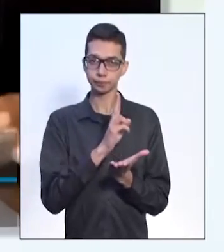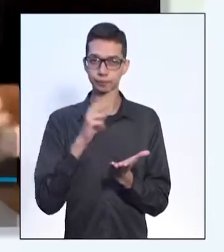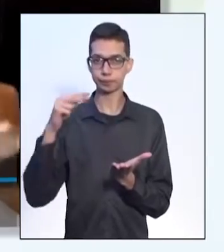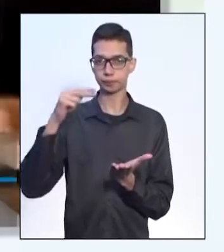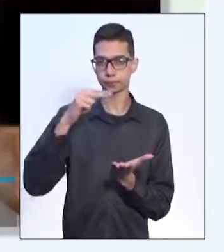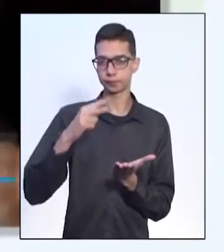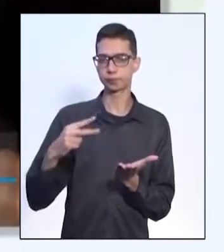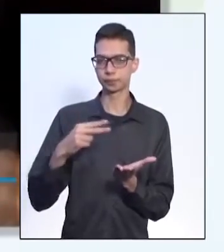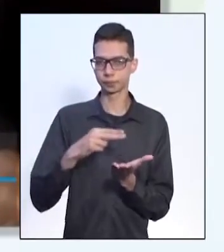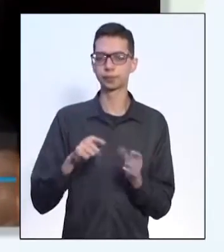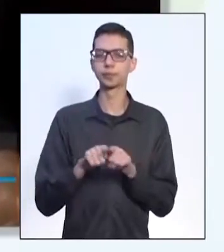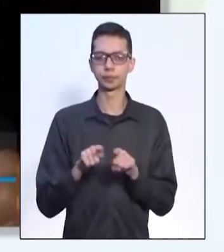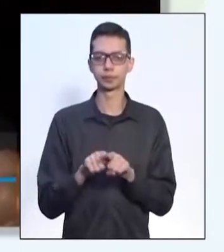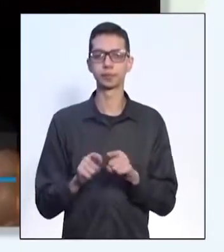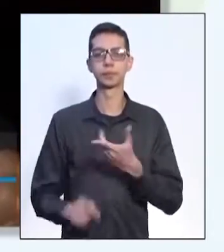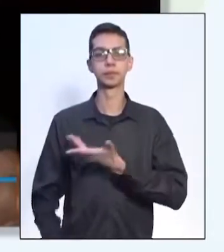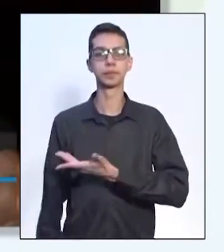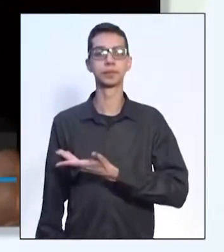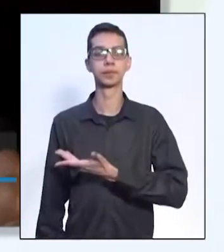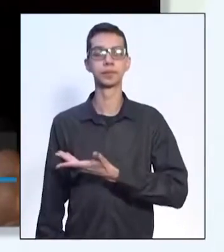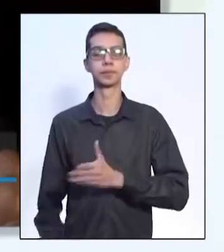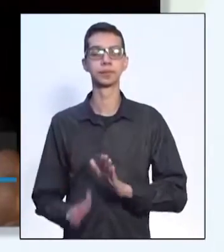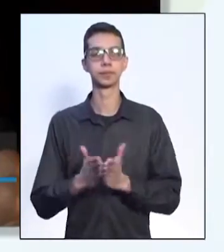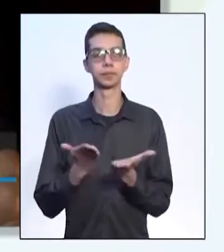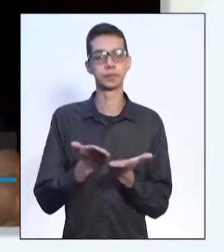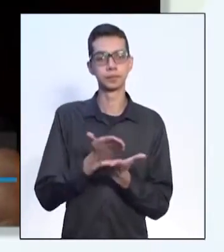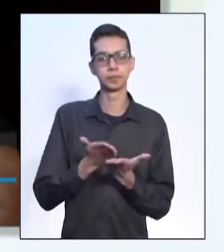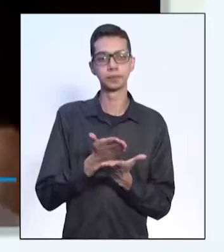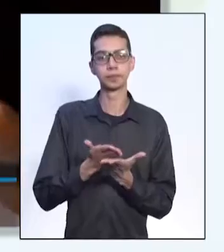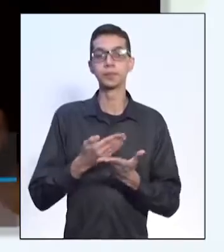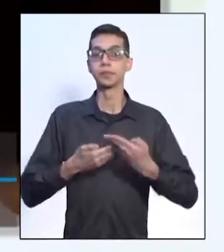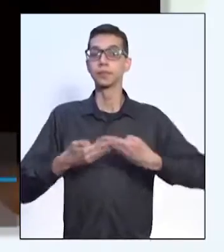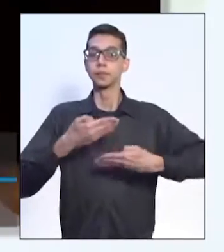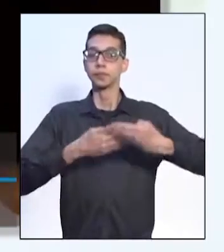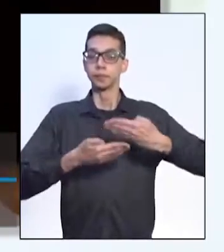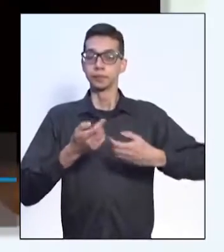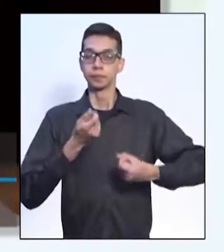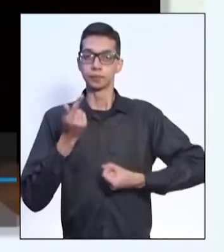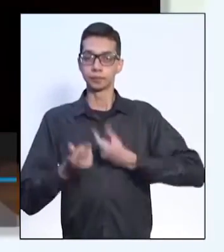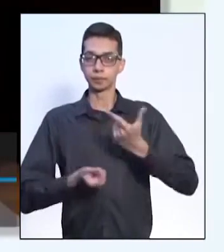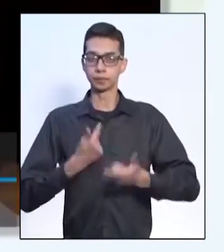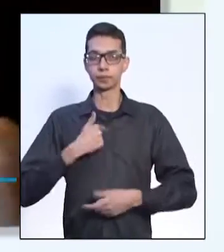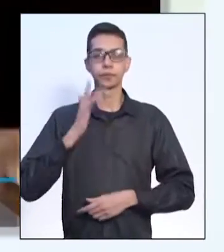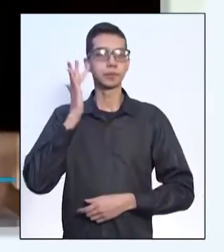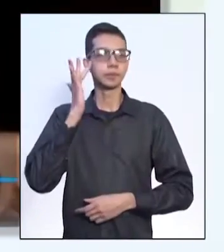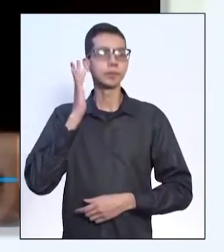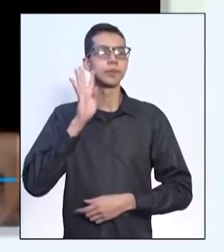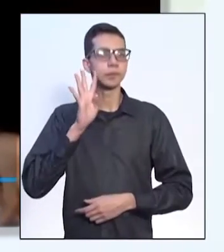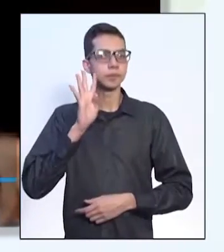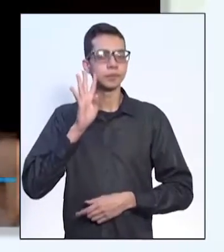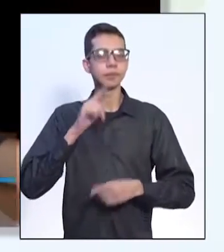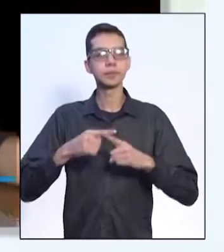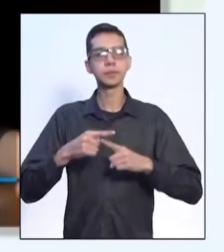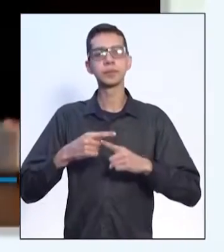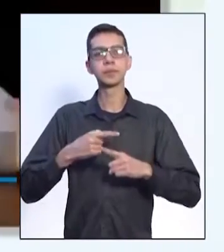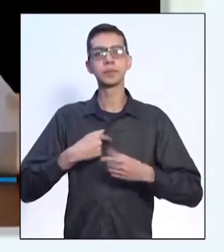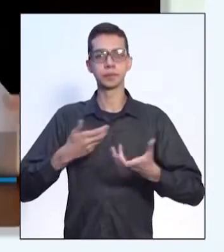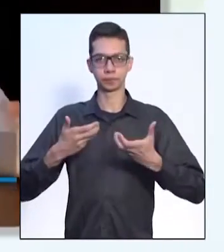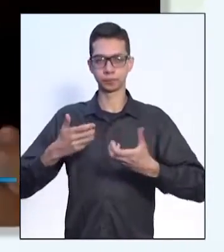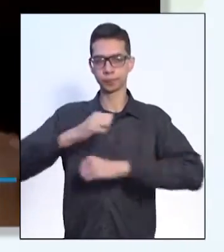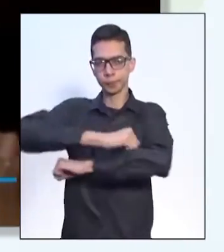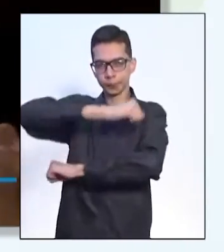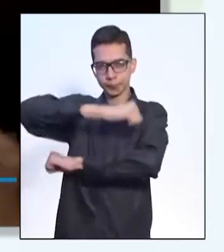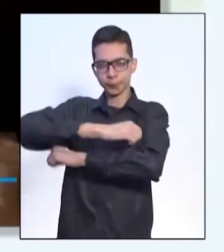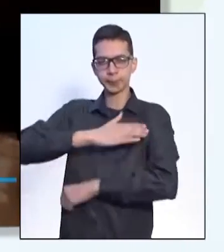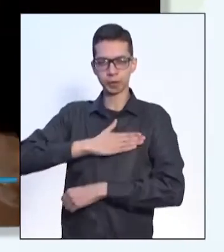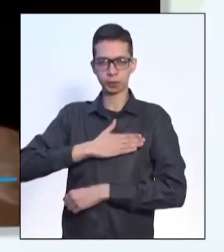Um recorte de revista de algumas construções também, que acho que casam bastante com o que eu quero colocar na minha janela hackeada.